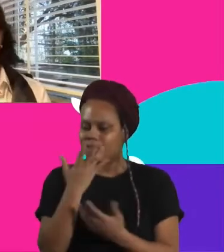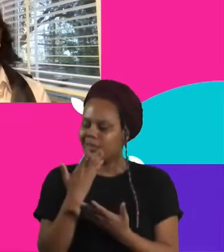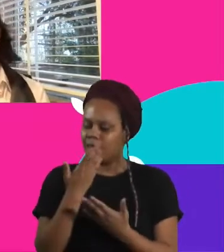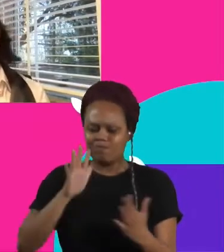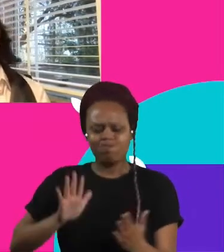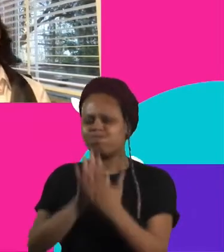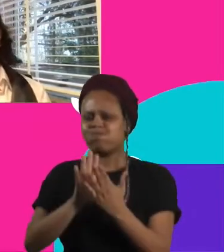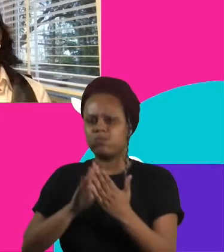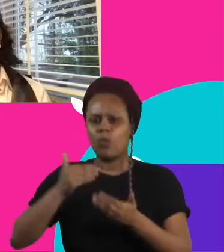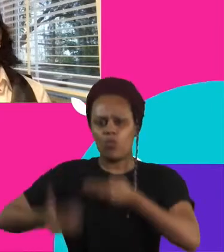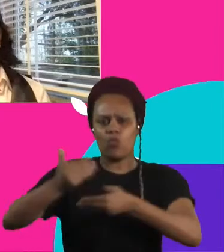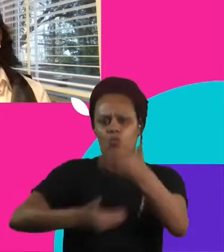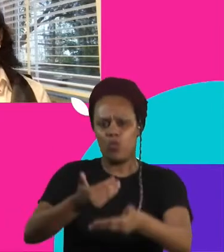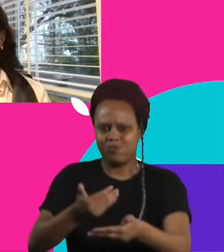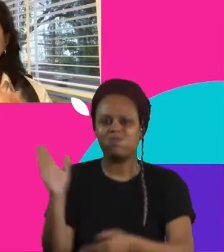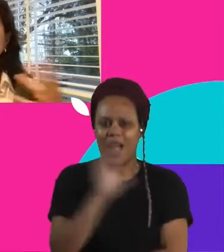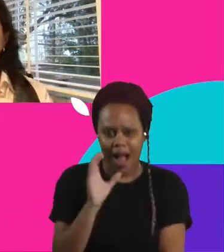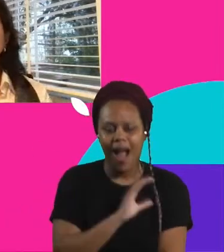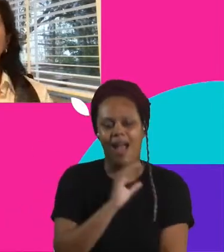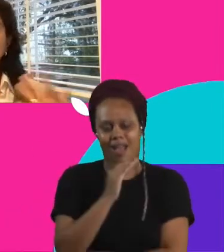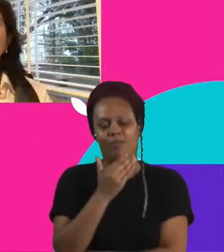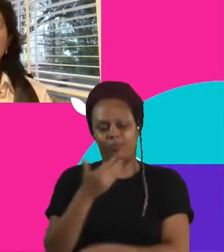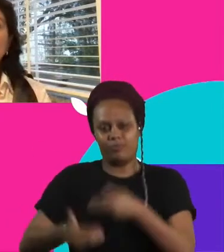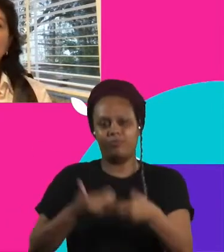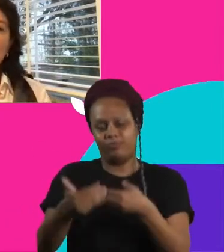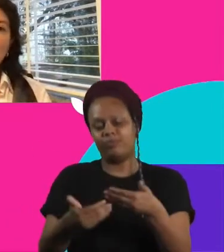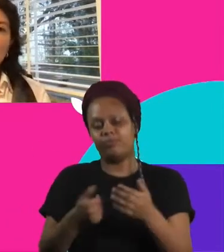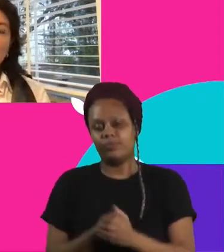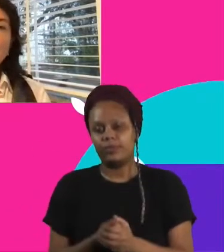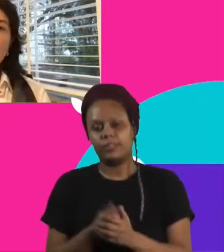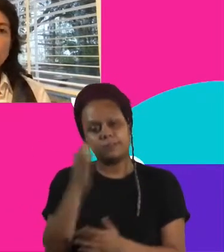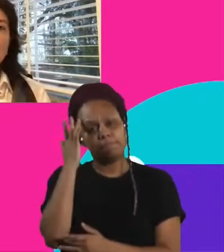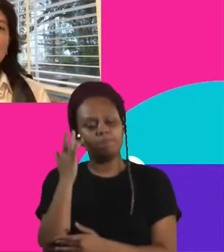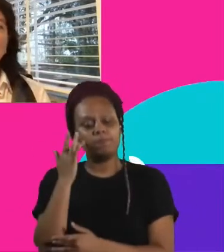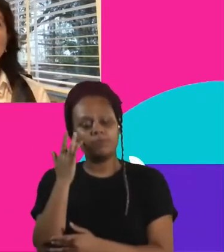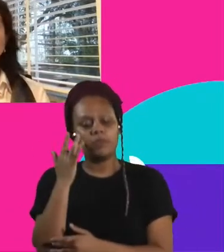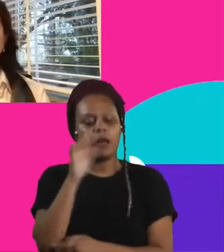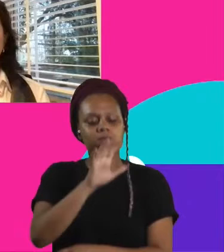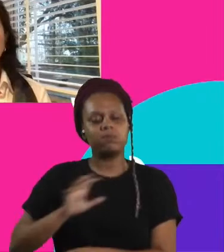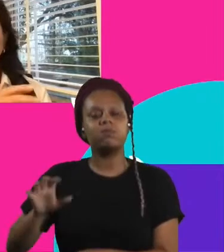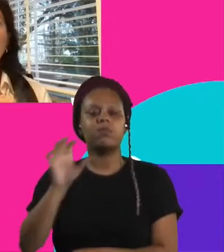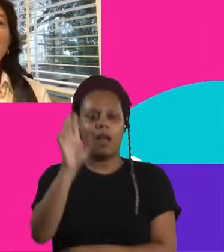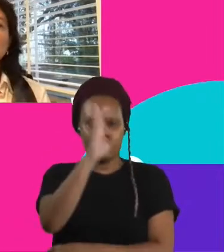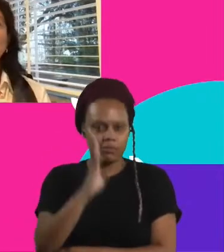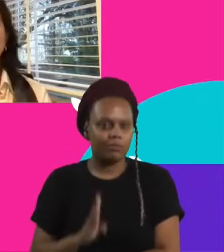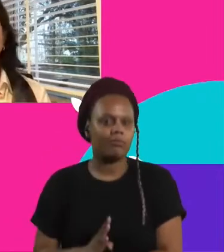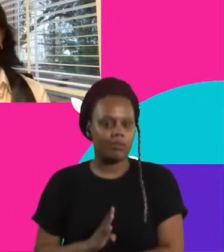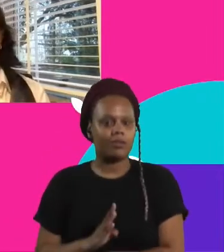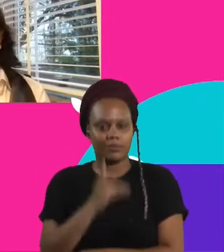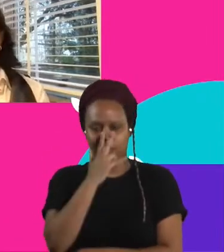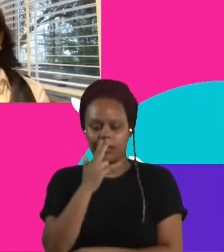esse processo, e a gente acha que alguns lugares do Brasil têm feito um trabalho primoroso em relação a isso, em acelerar